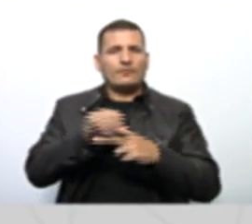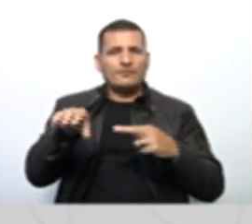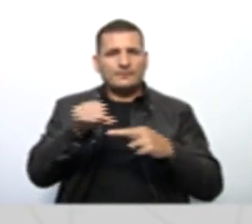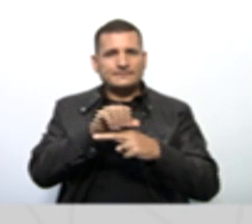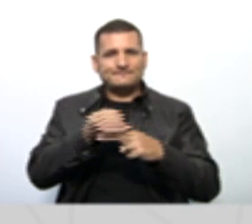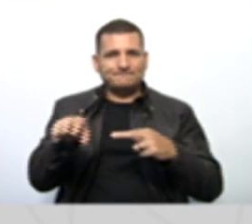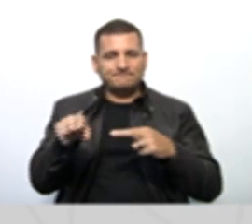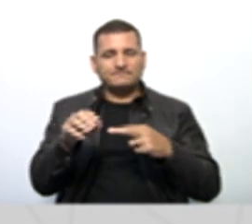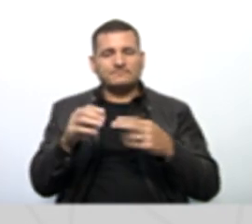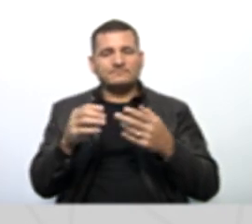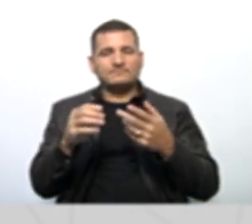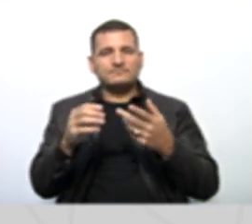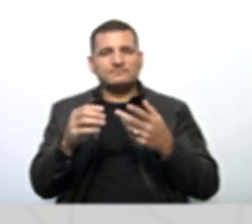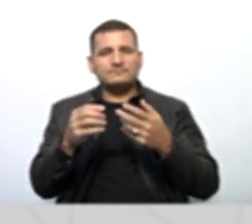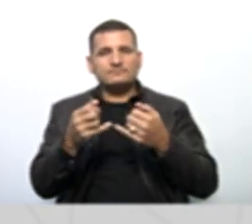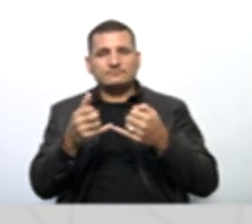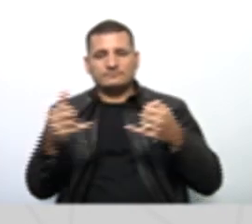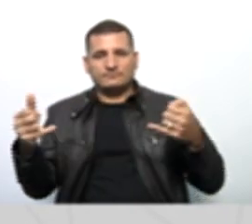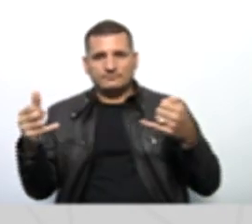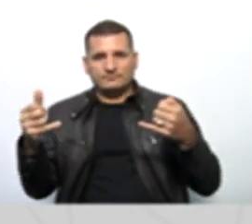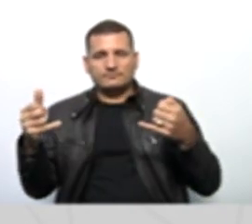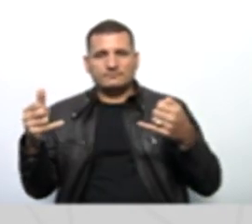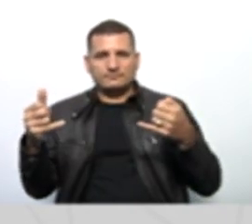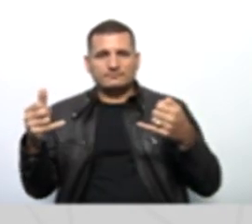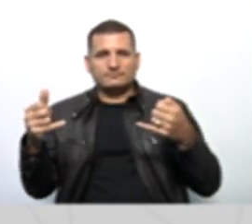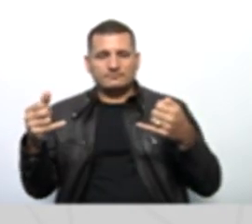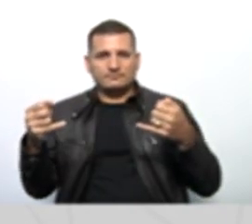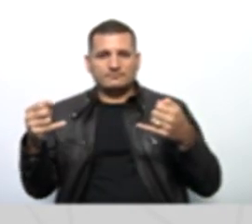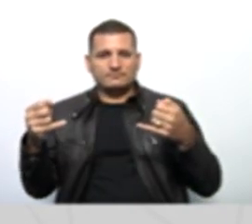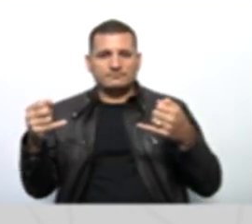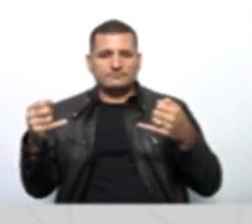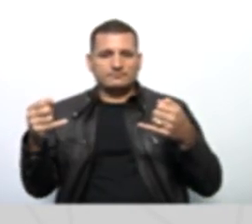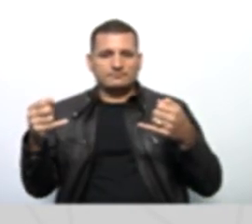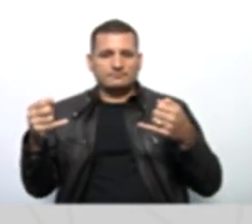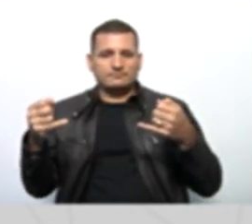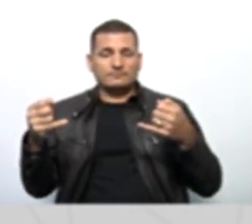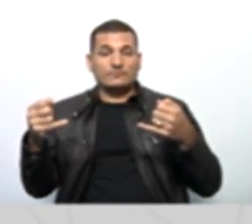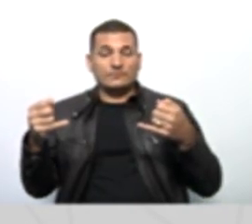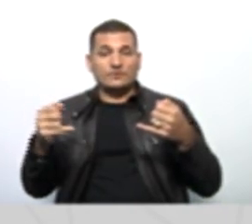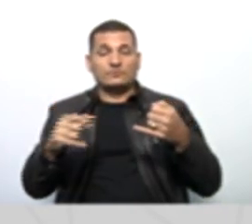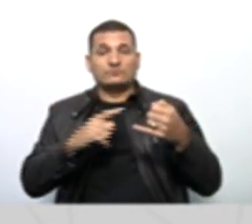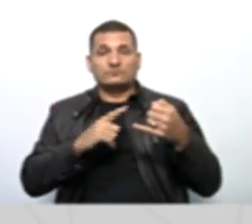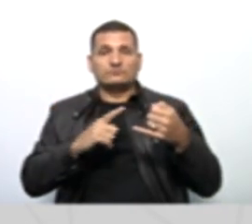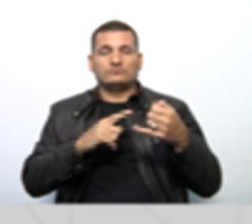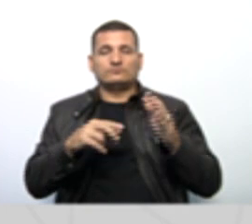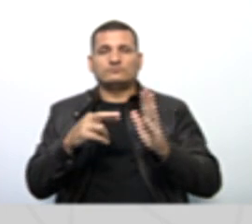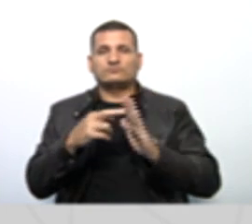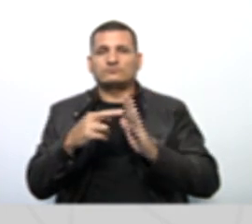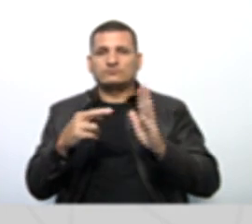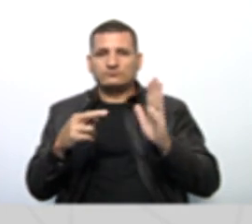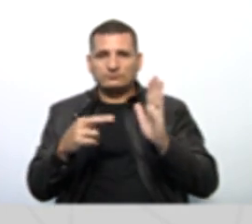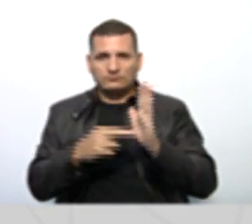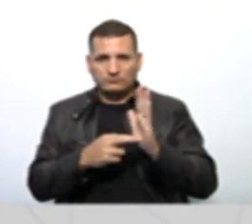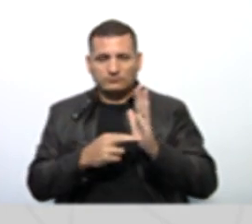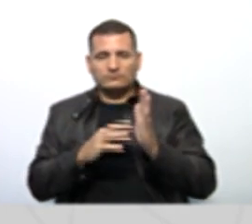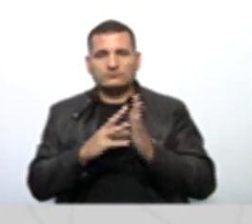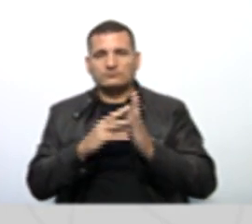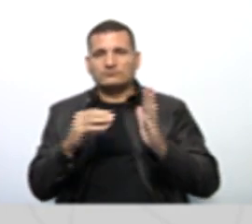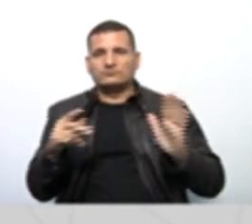realizado através do cabeamento né que deve seguir normas e padrões industriais